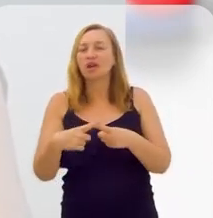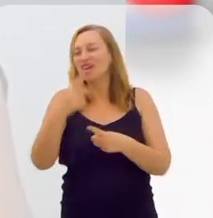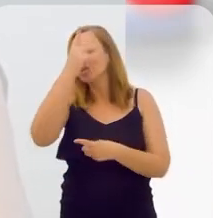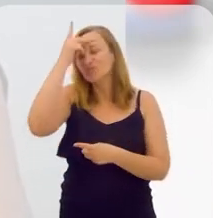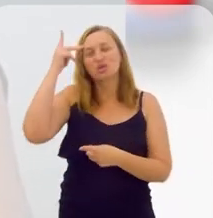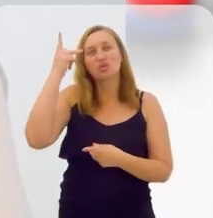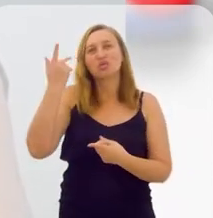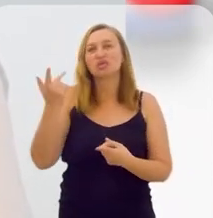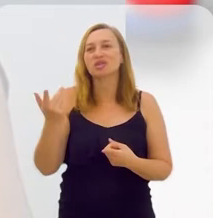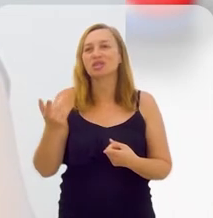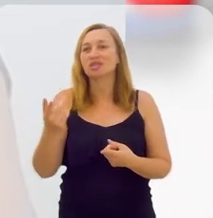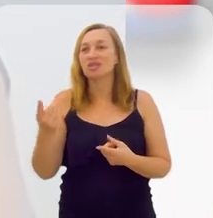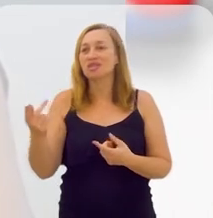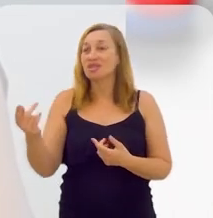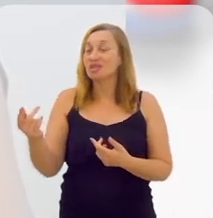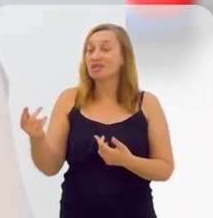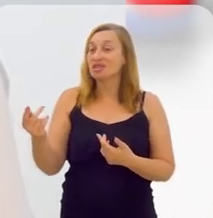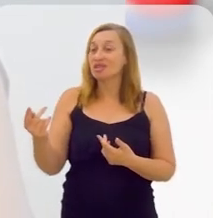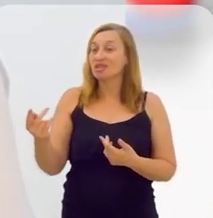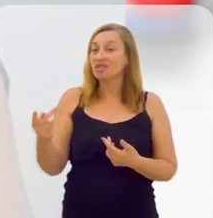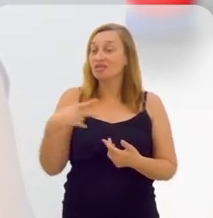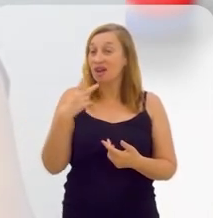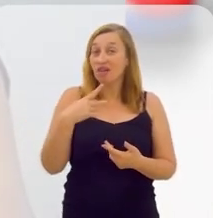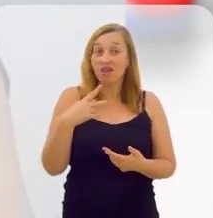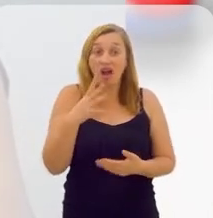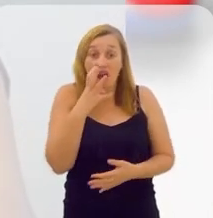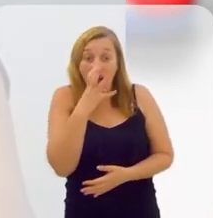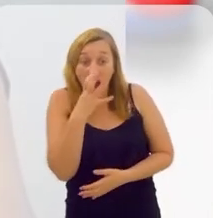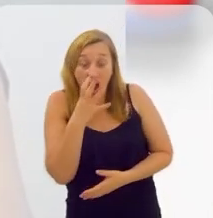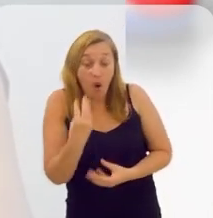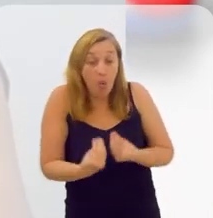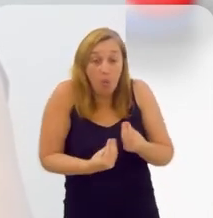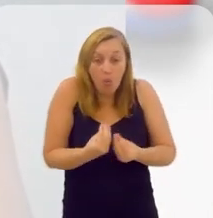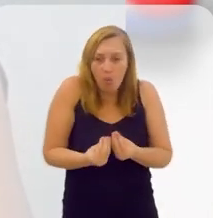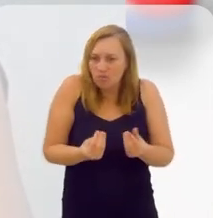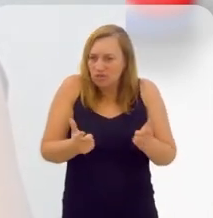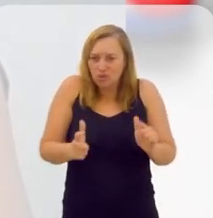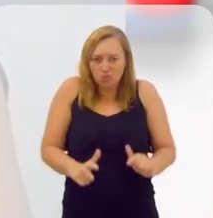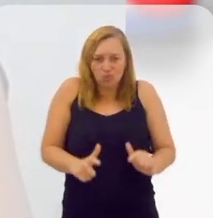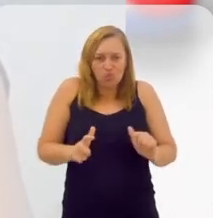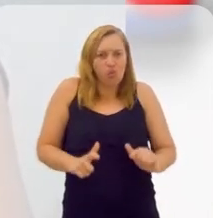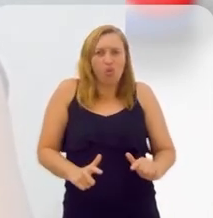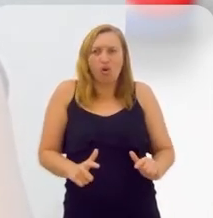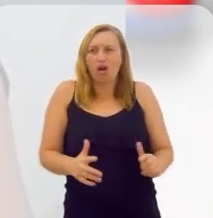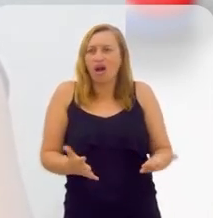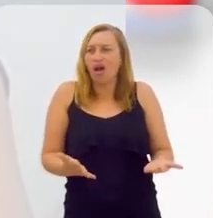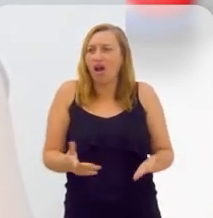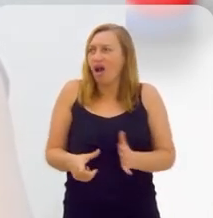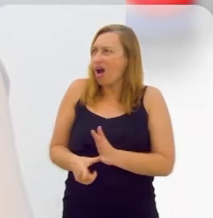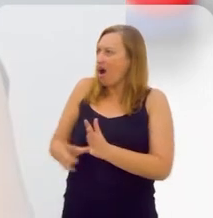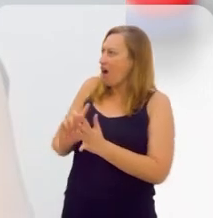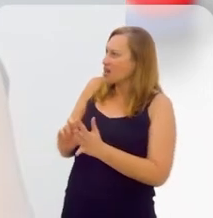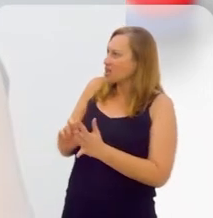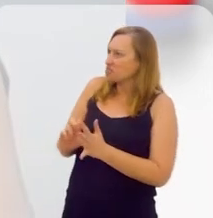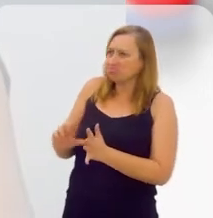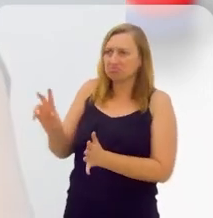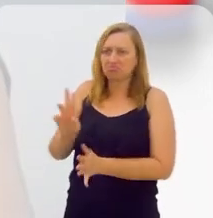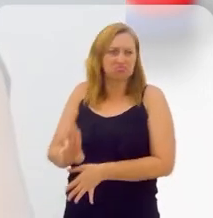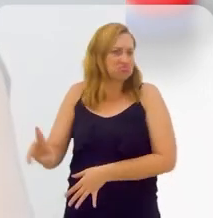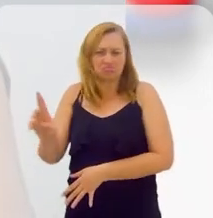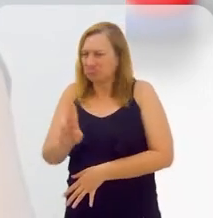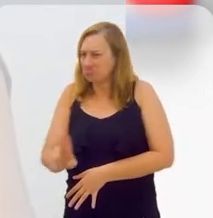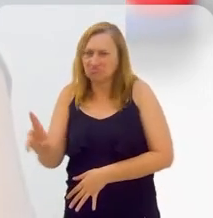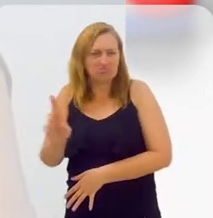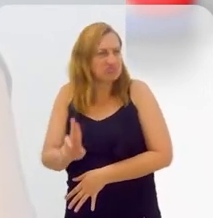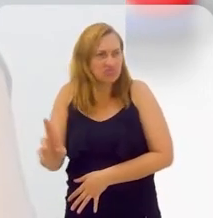porque as pessoas vinham falar para gente que, nossa, como esse espaço, né, antes não